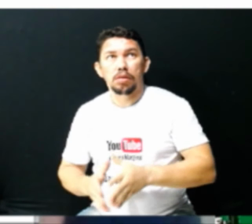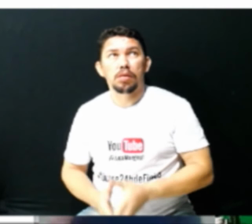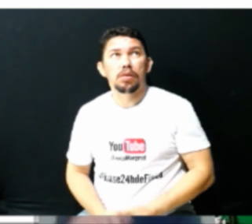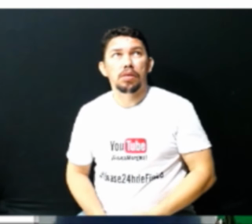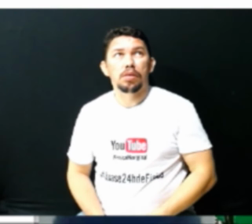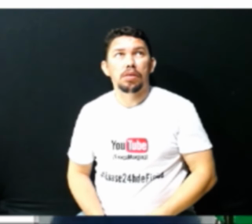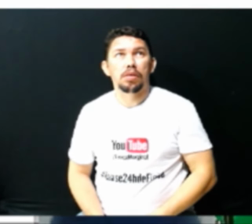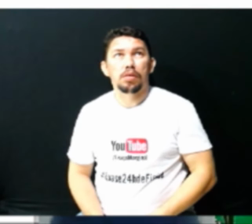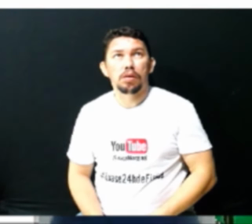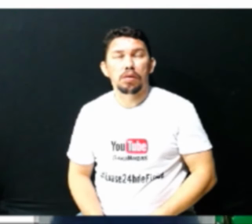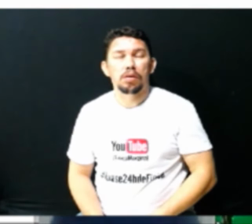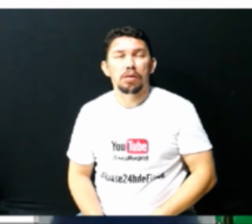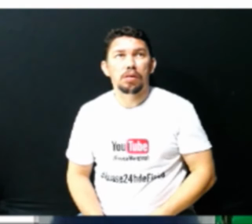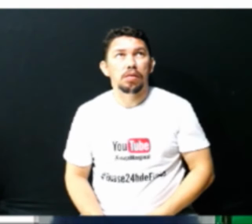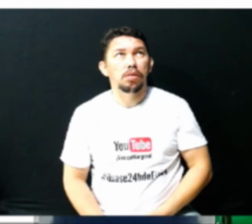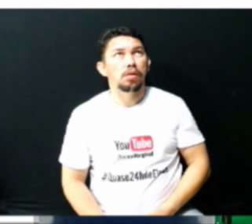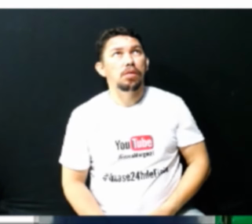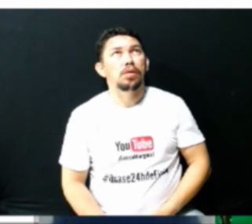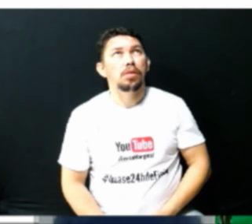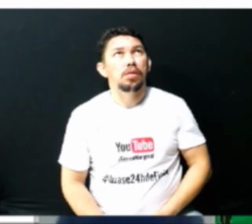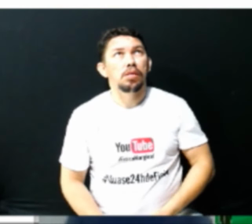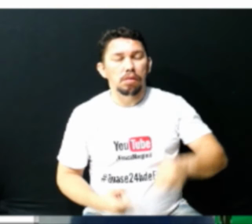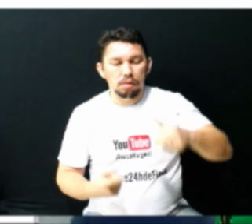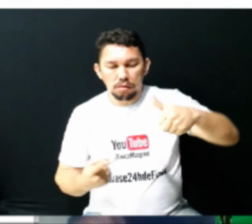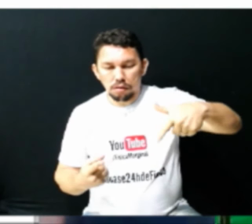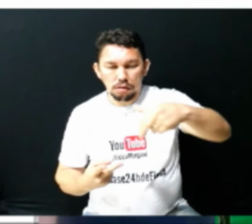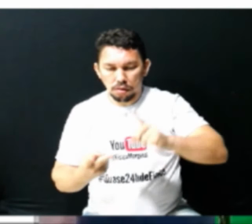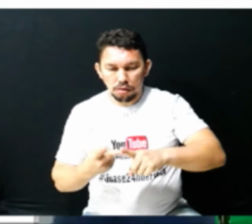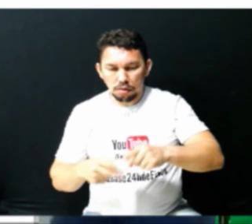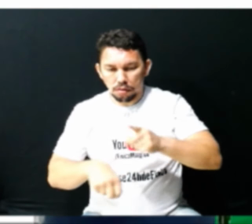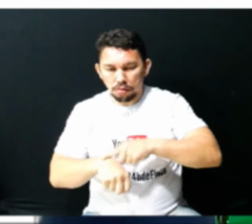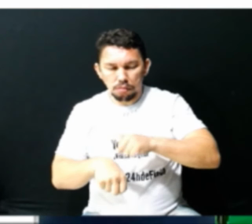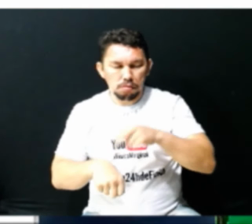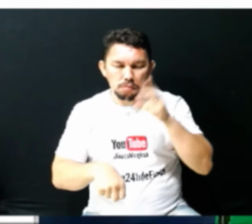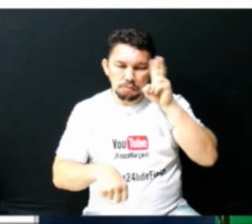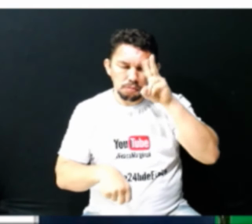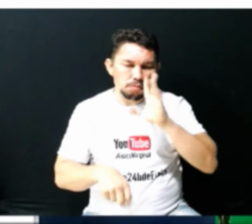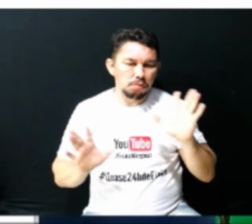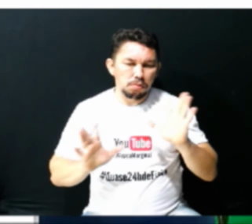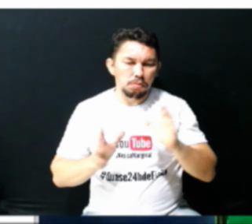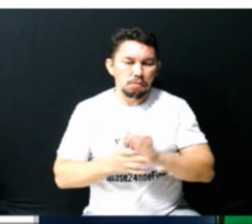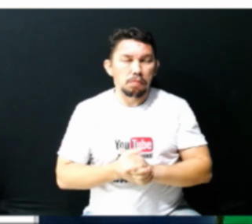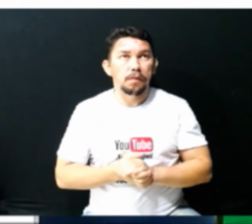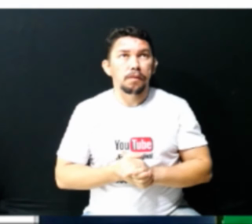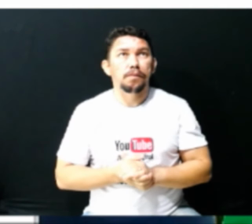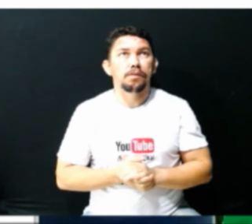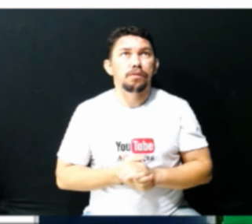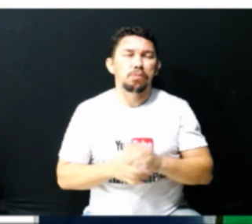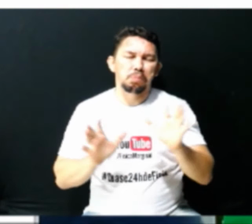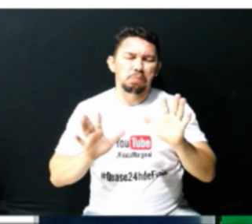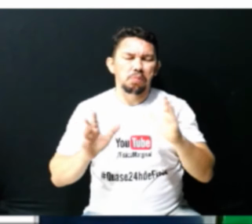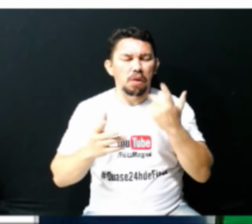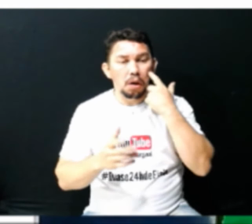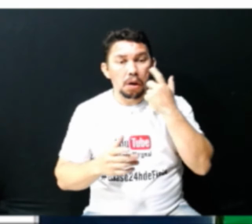Locomoção, tempo, não lembro não, mas eu acho que era uma coisa dessa daí. Eu sei que a